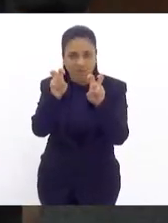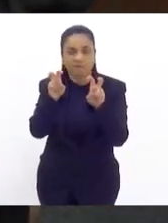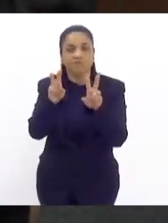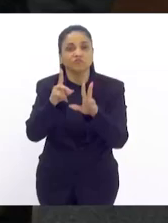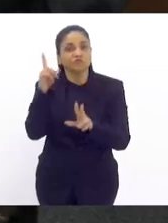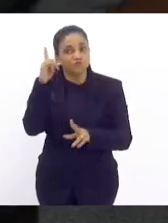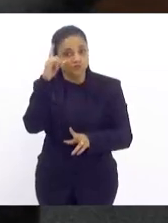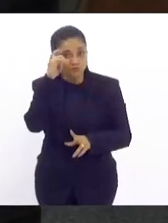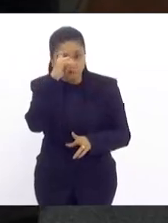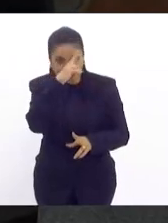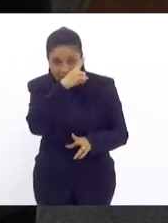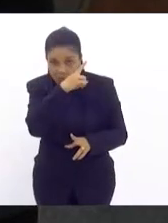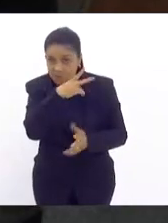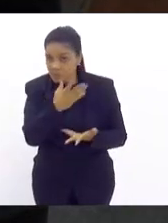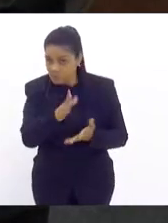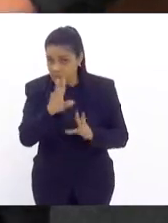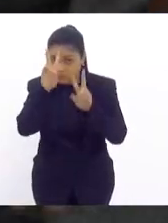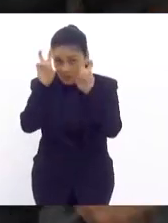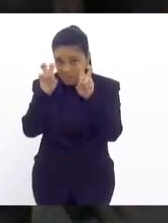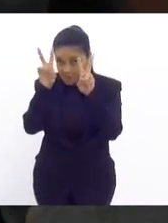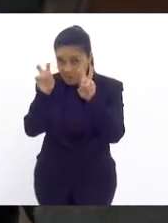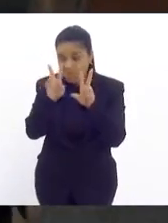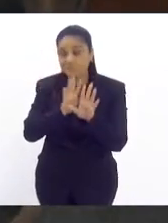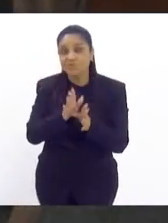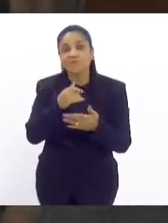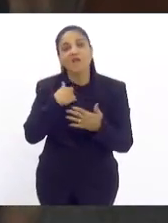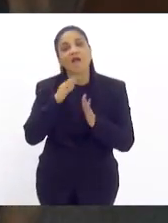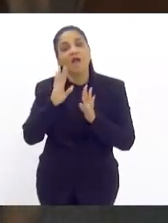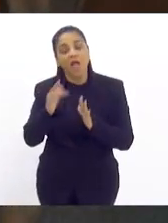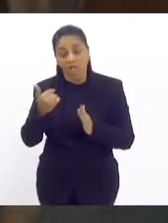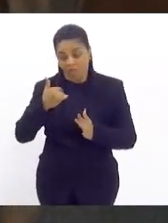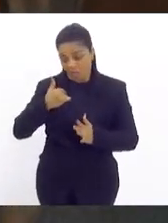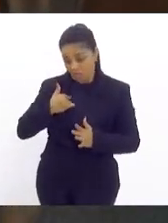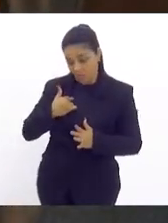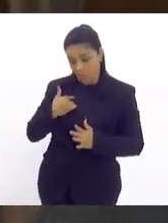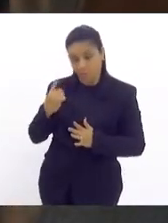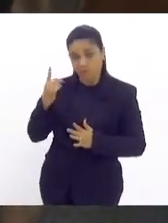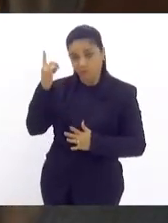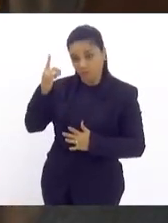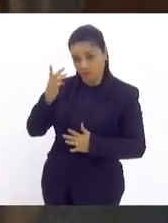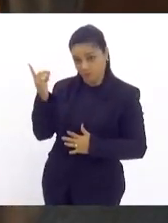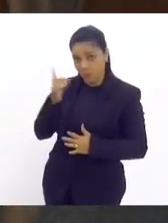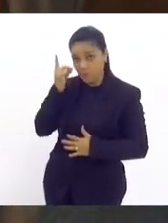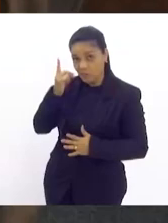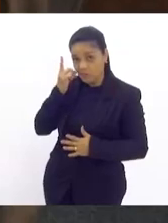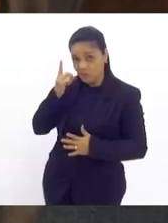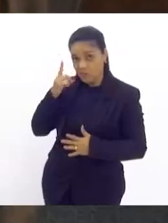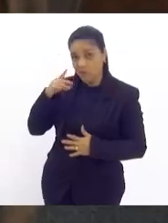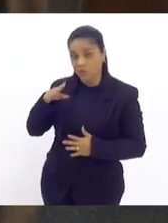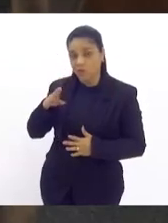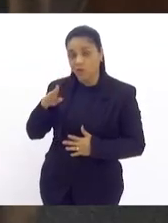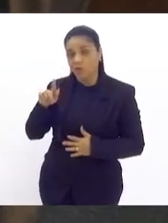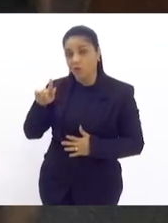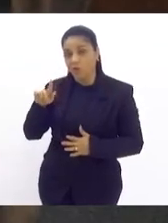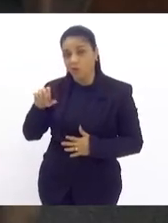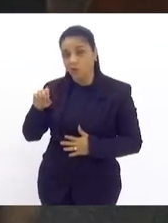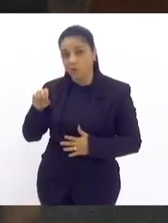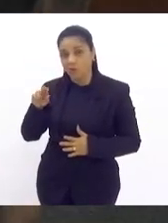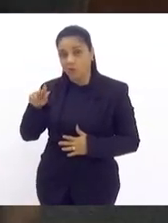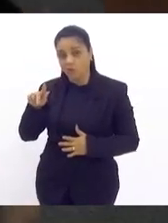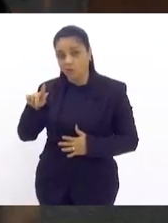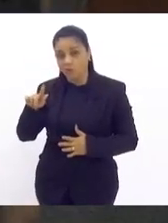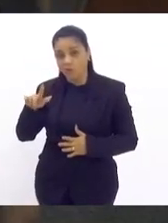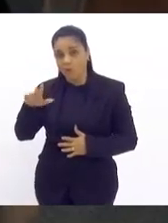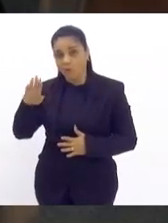bem difícil mas vai que eu e o deputado Gualberto tomemos a